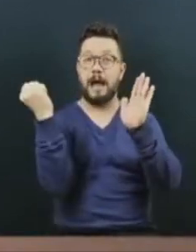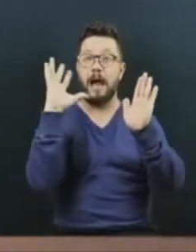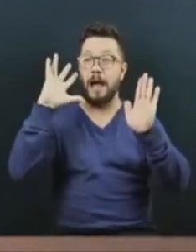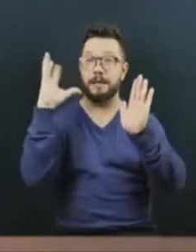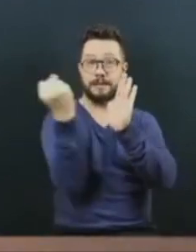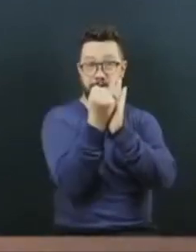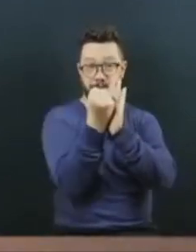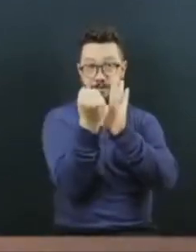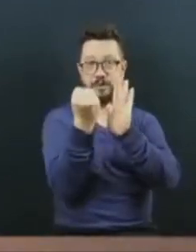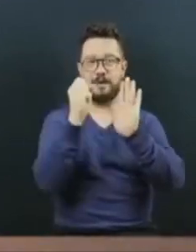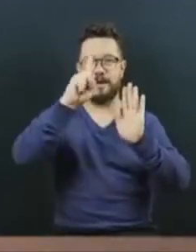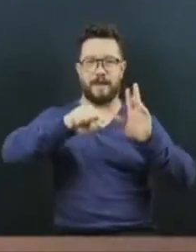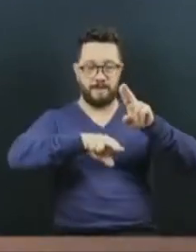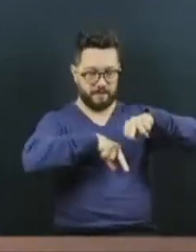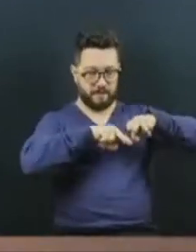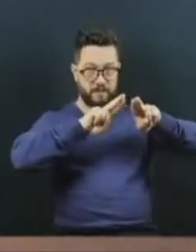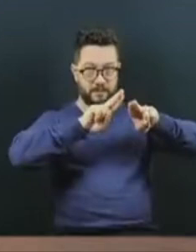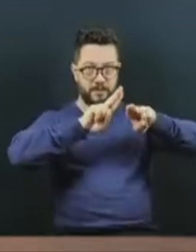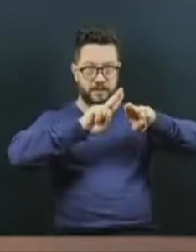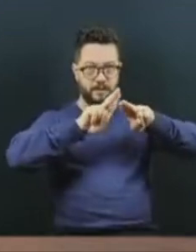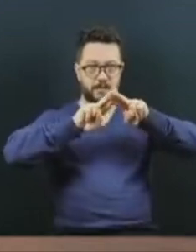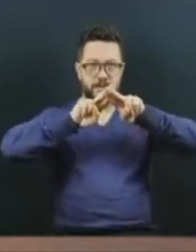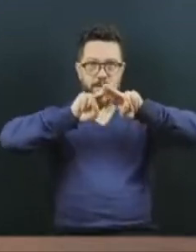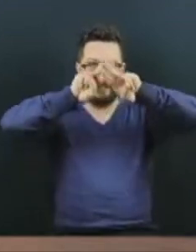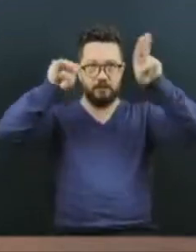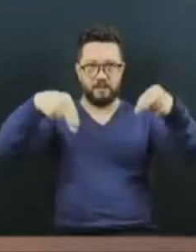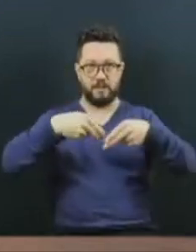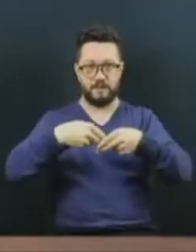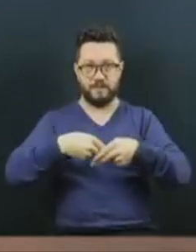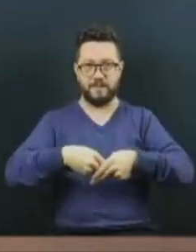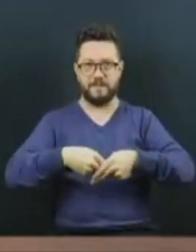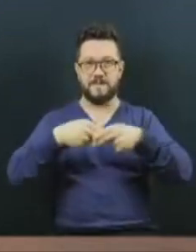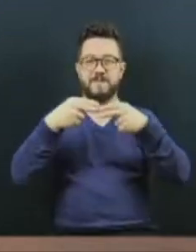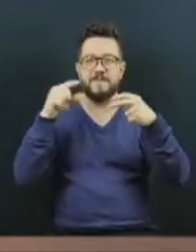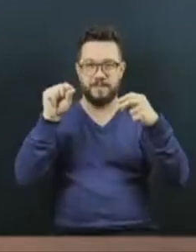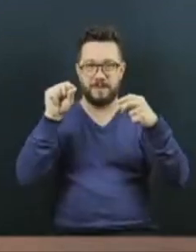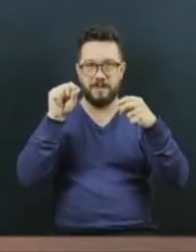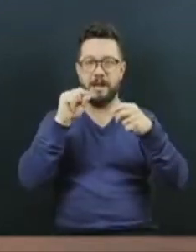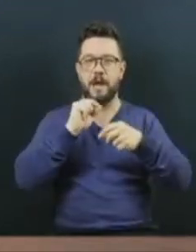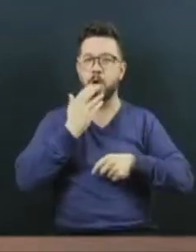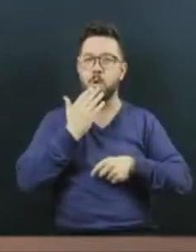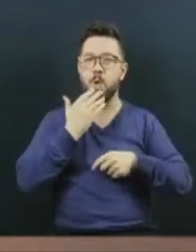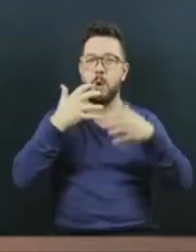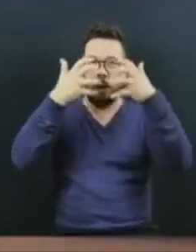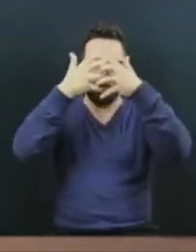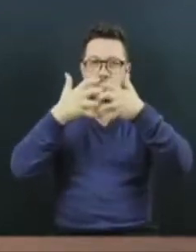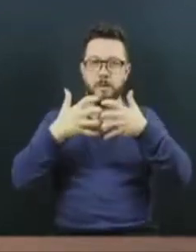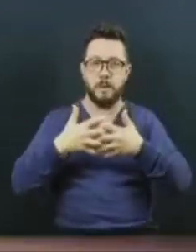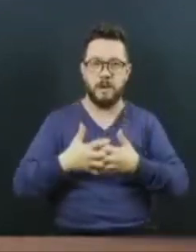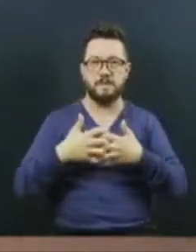fita quebra-cabeça deve constar em vagas de estabelecimentos públicos e privados que disponibilizem estacionamentos